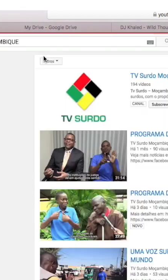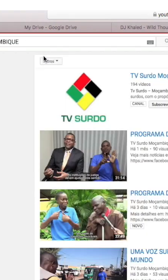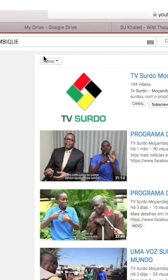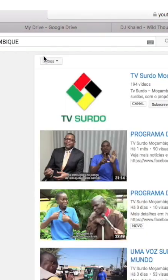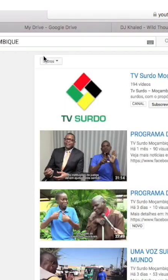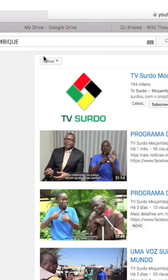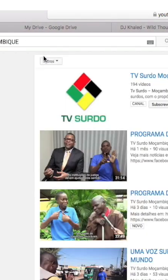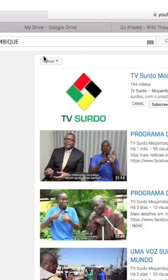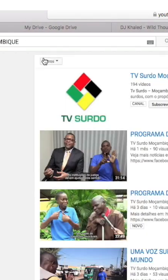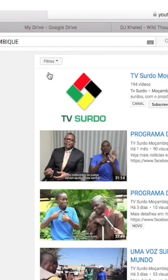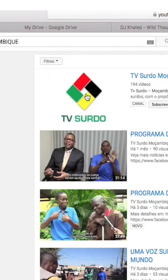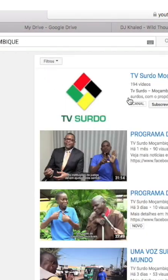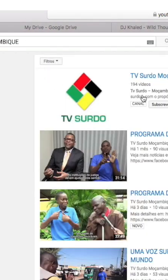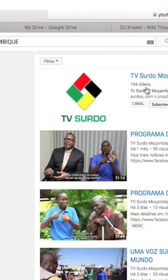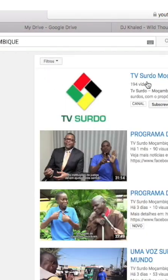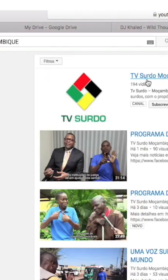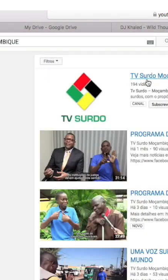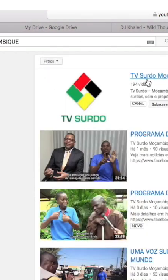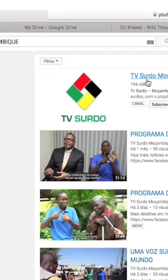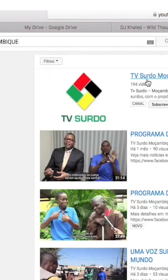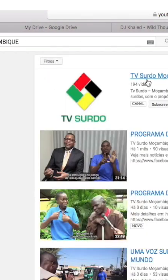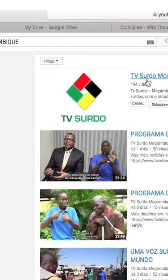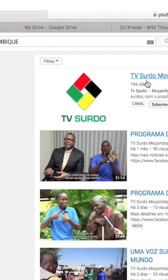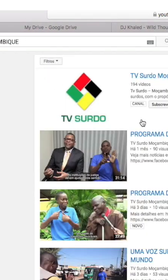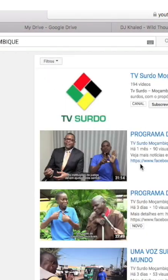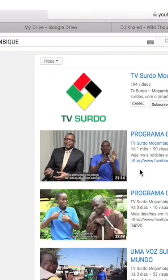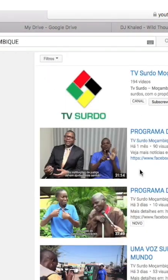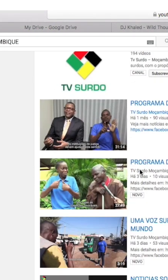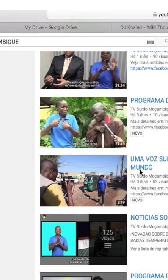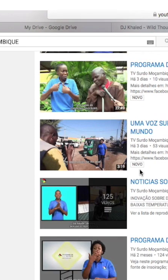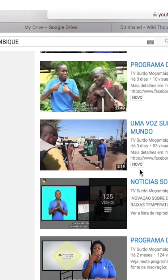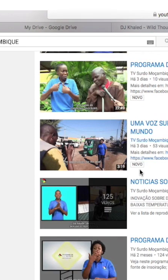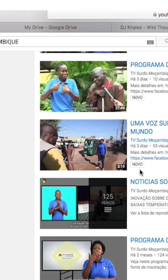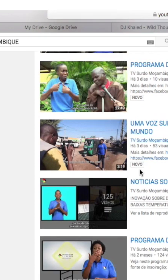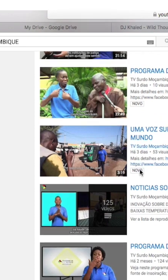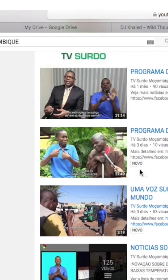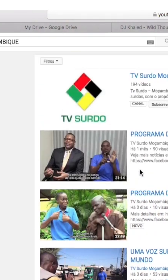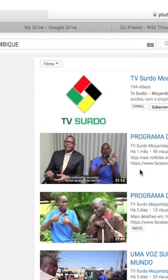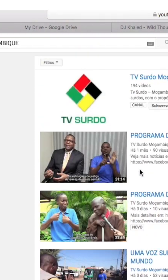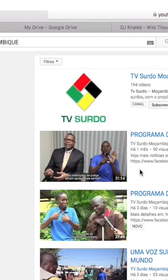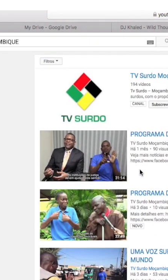e poderá desfrutar de inúmeros vídeos de que o canal dispõe.